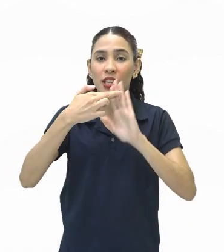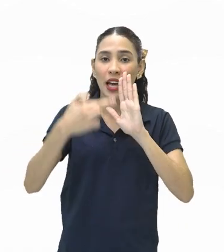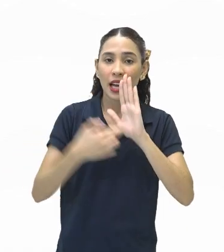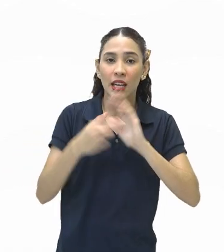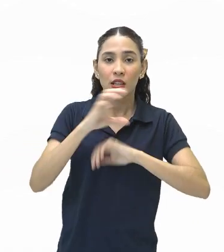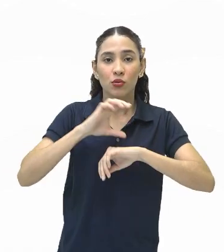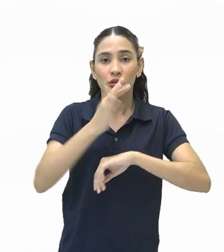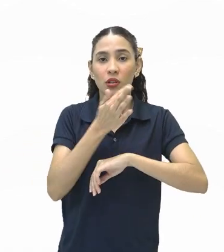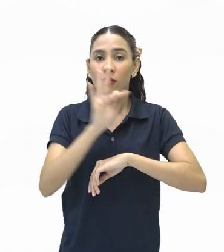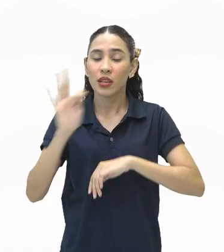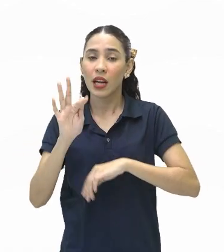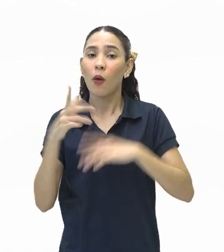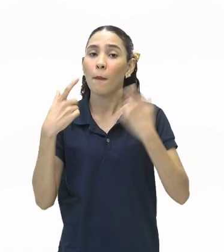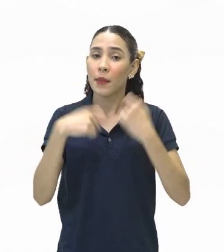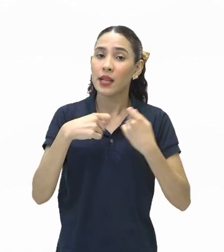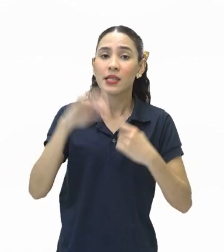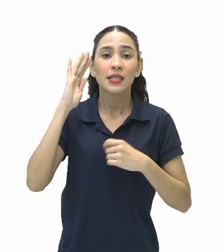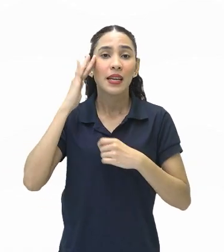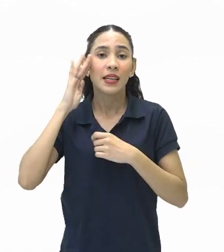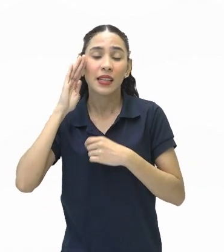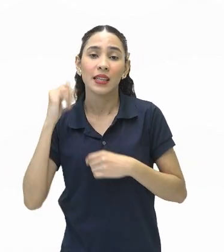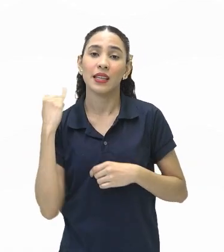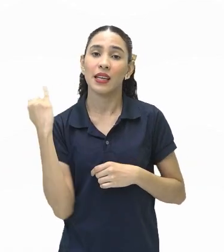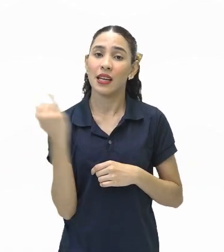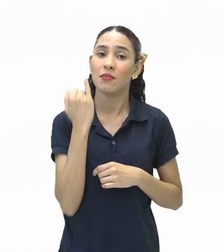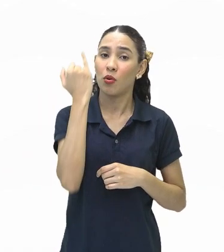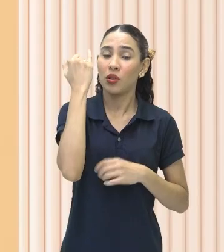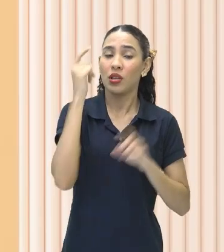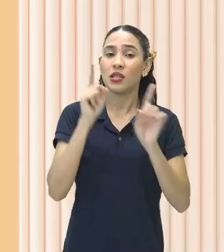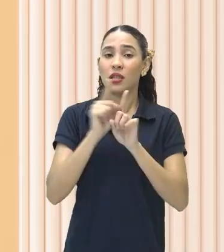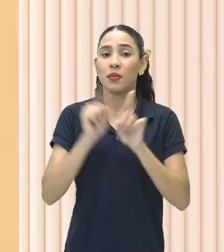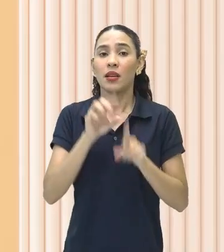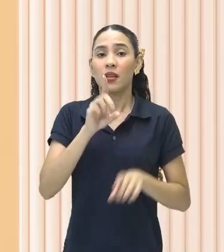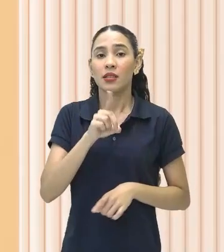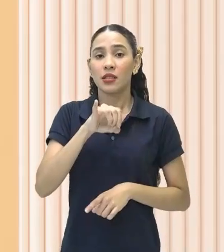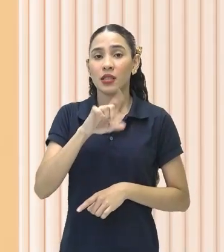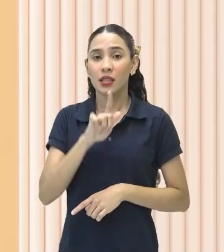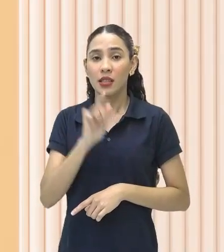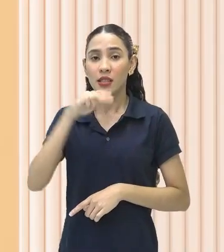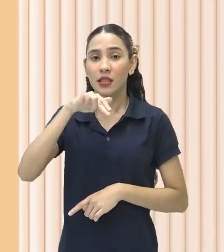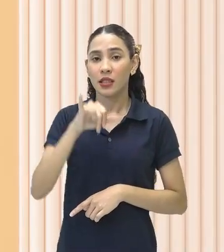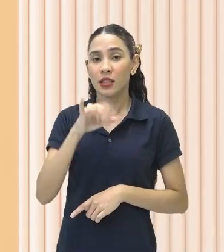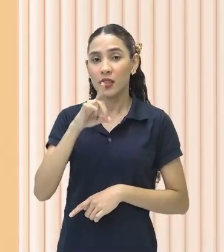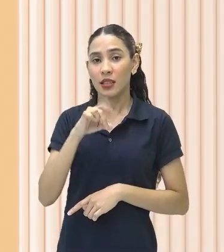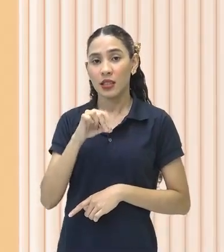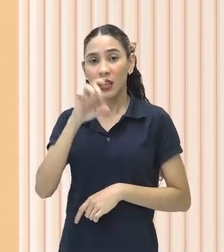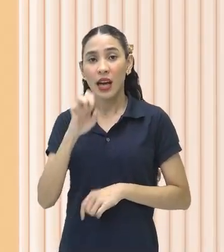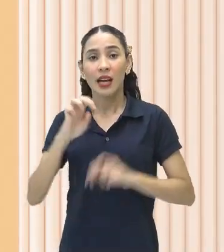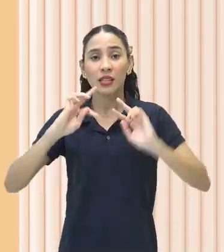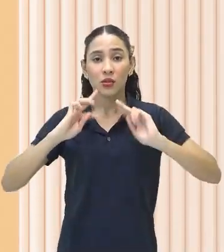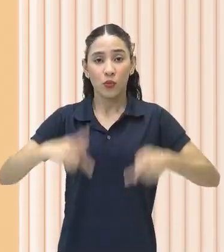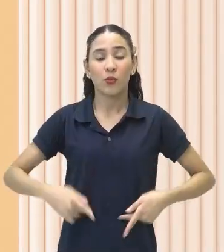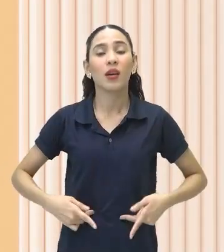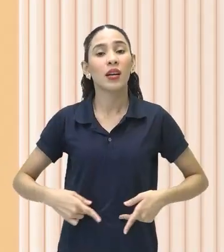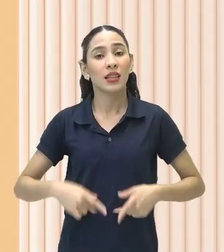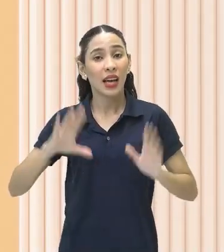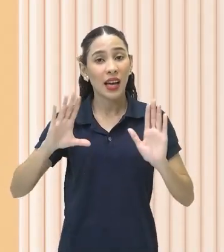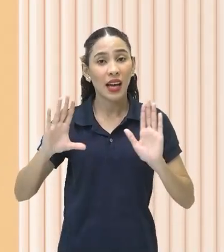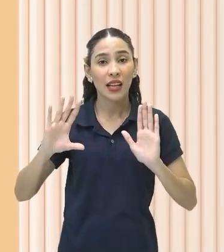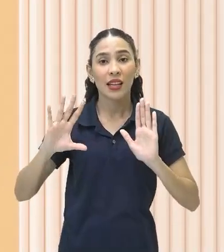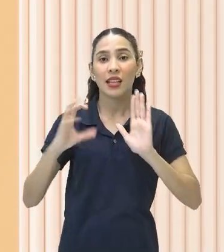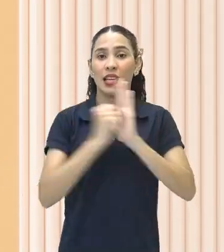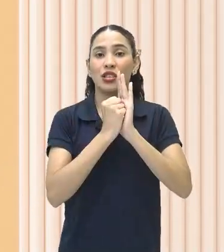entender, né? Ele tem que entender a importância da dignidade da pessoa humana e que está garantido na